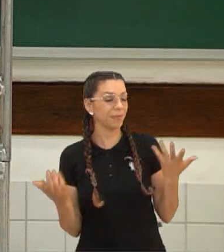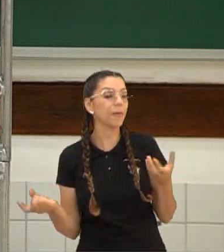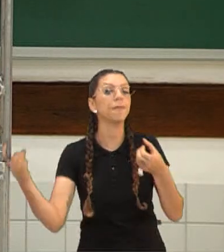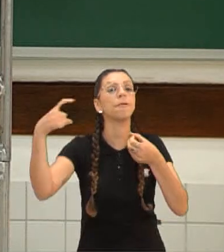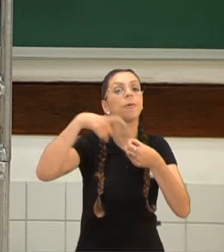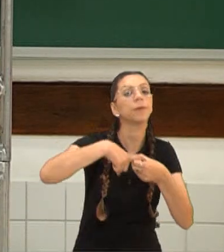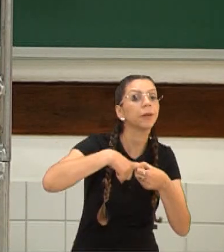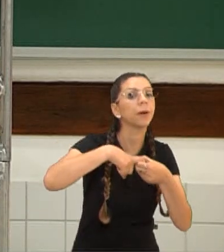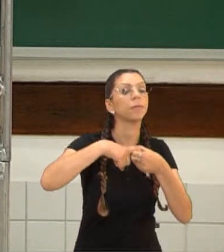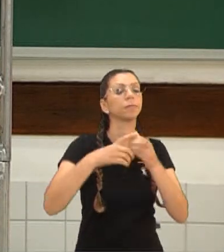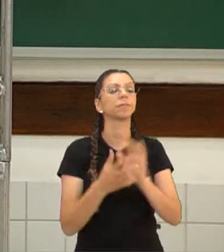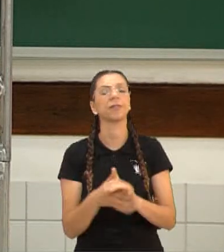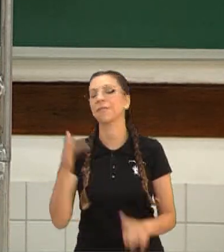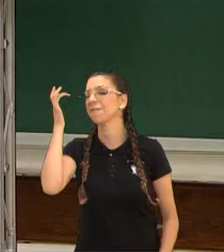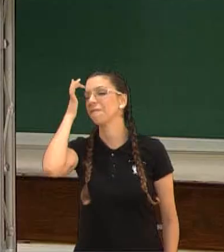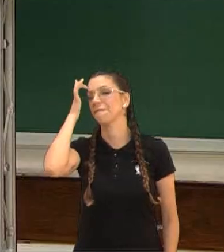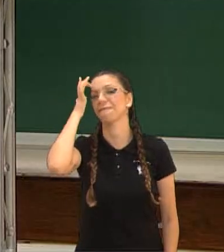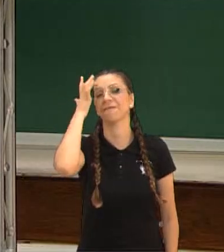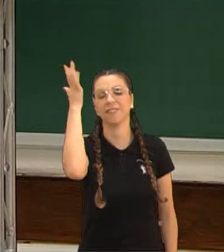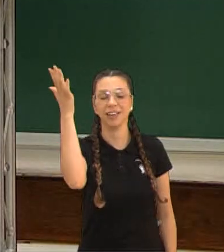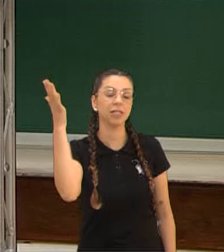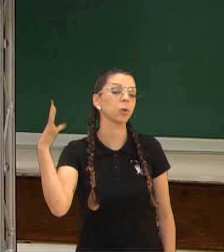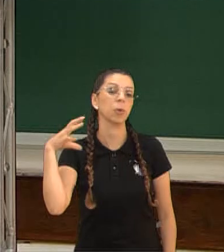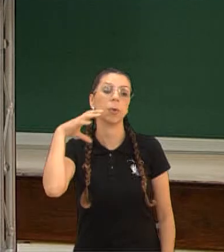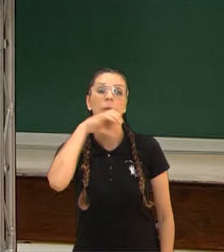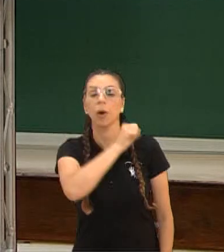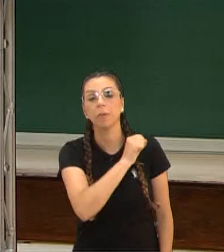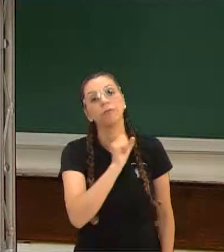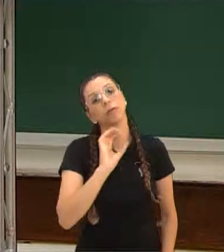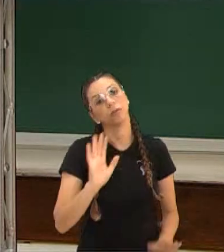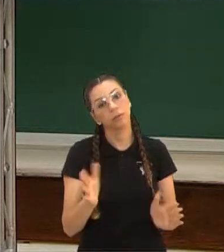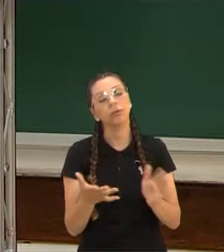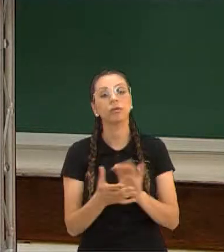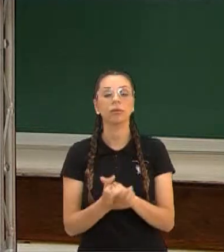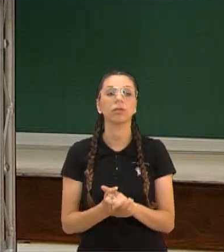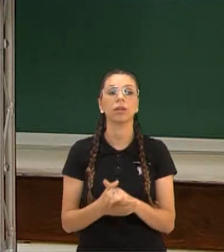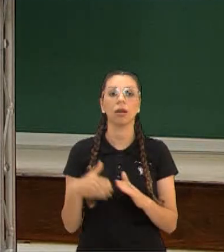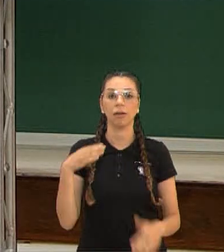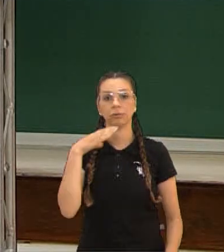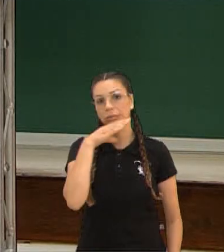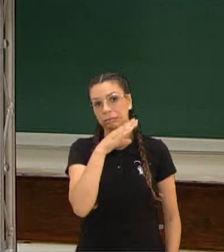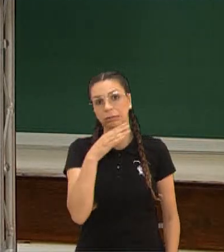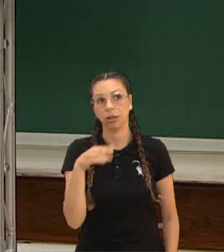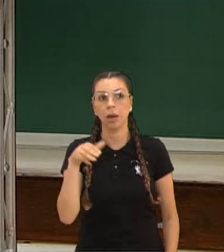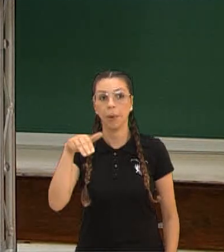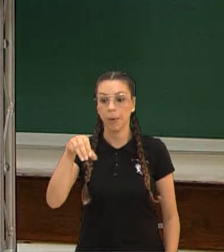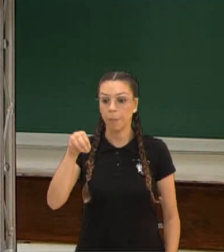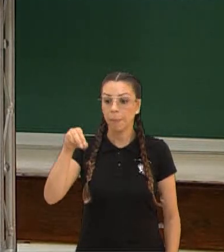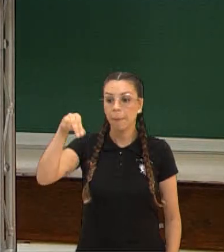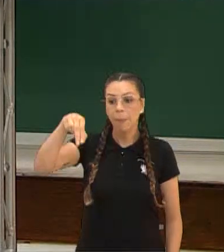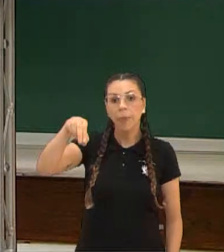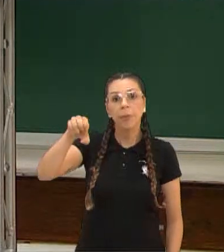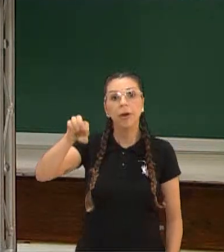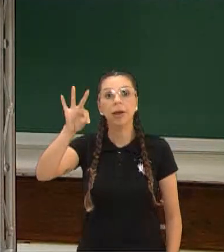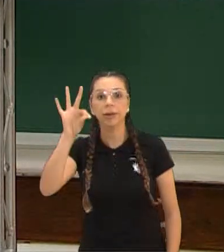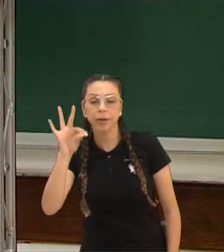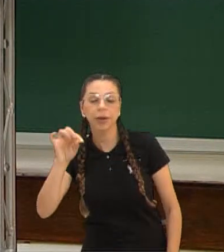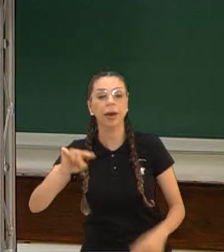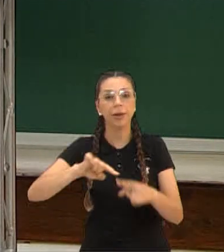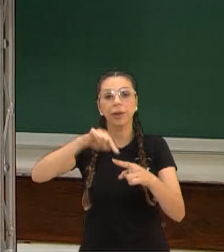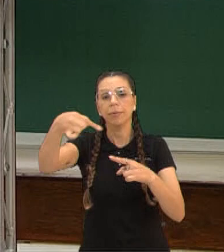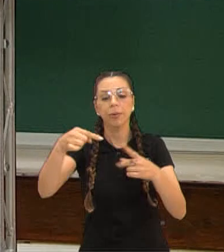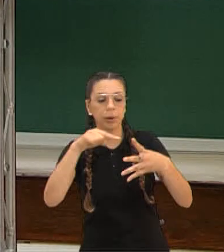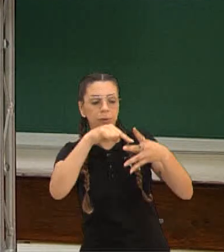Estamos de volta aqui, pessoal, fácil, né? Lógico que não é Manet e Monet, nós estamos falando primeiro de Monet. E depois, seus quadros manifestaram